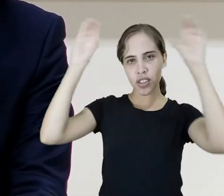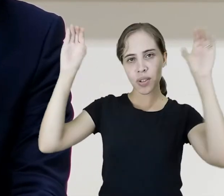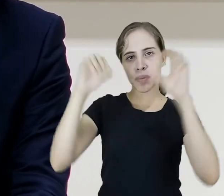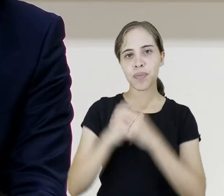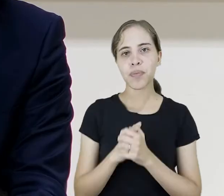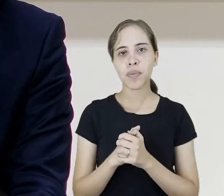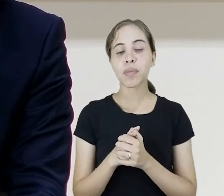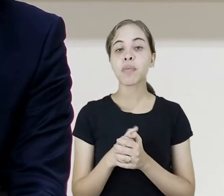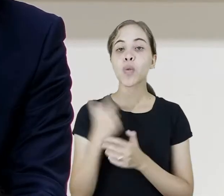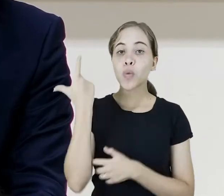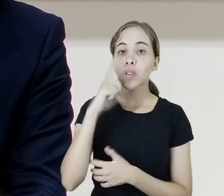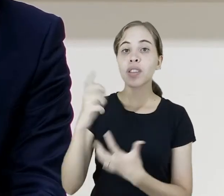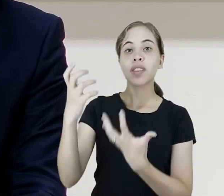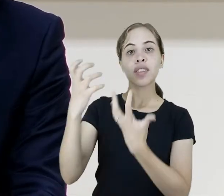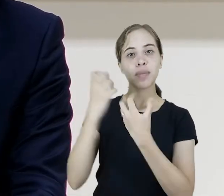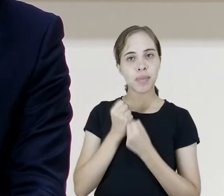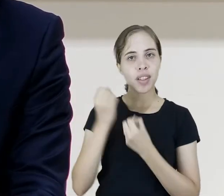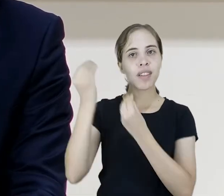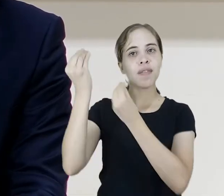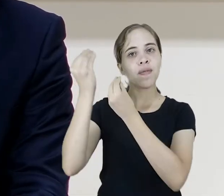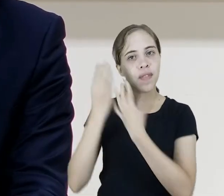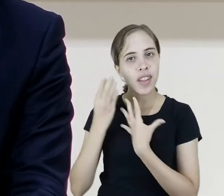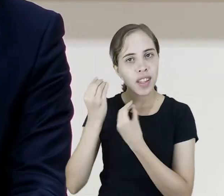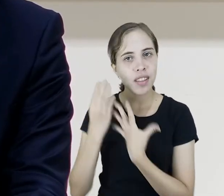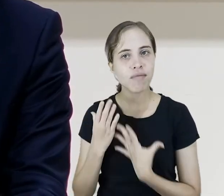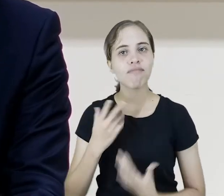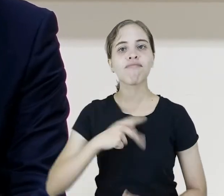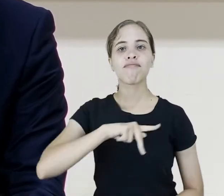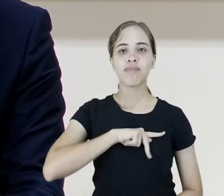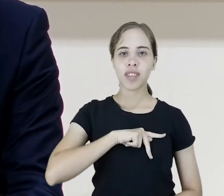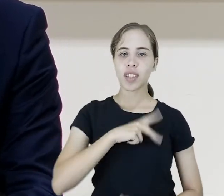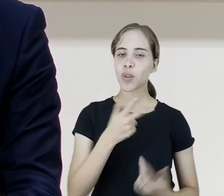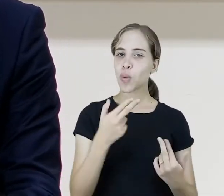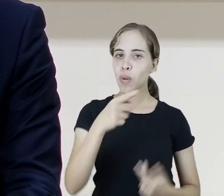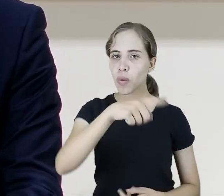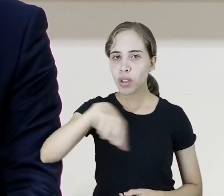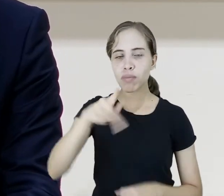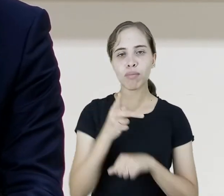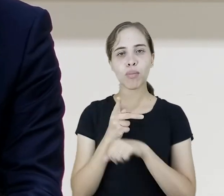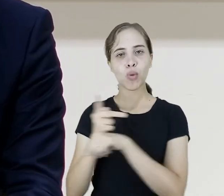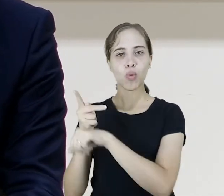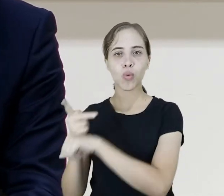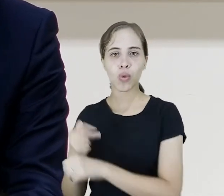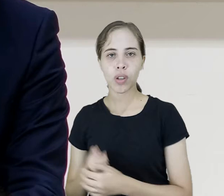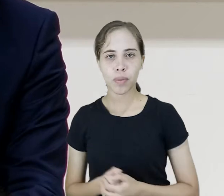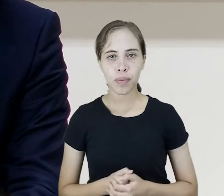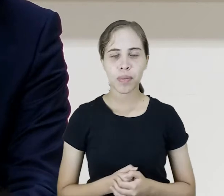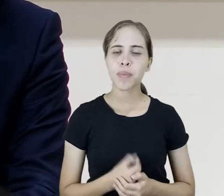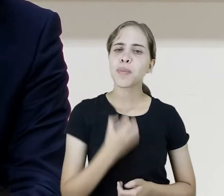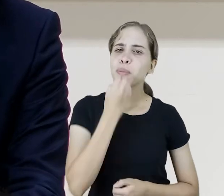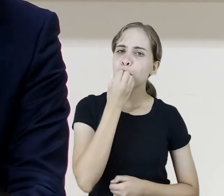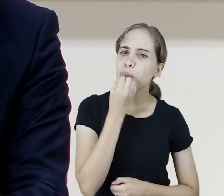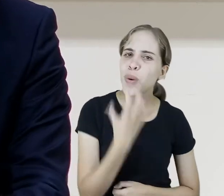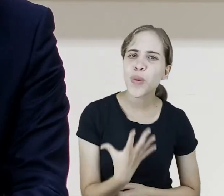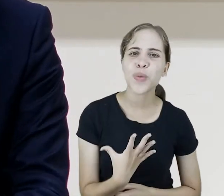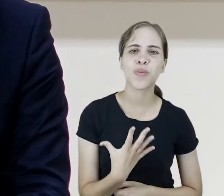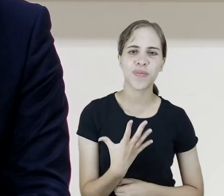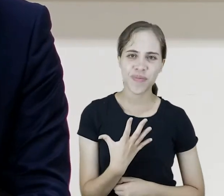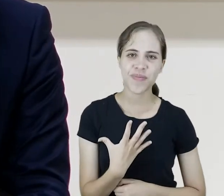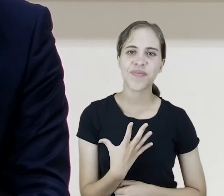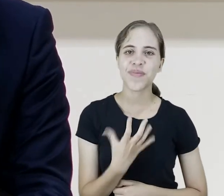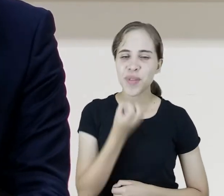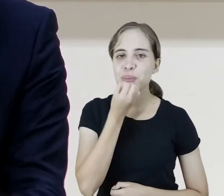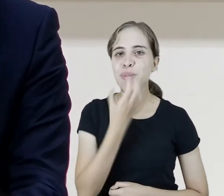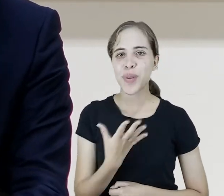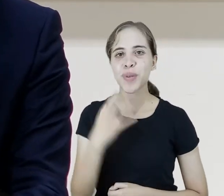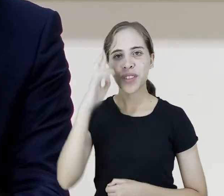para receber a revelação pessoal que todos estamos buscando. Que bom, que dom o